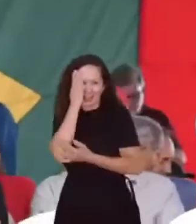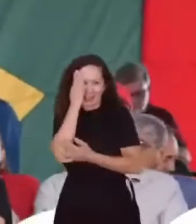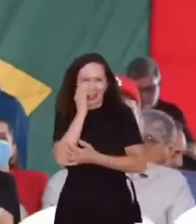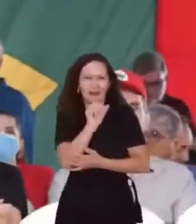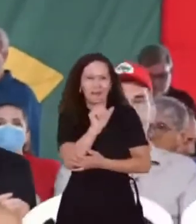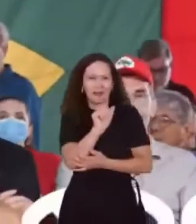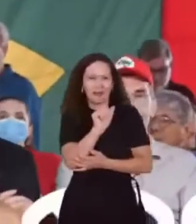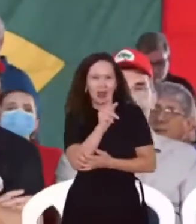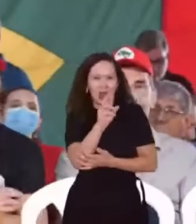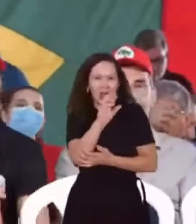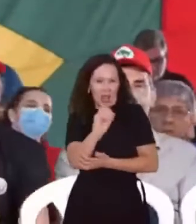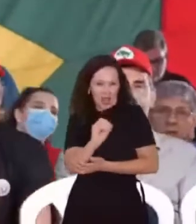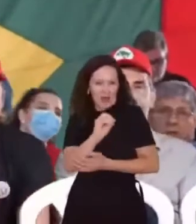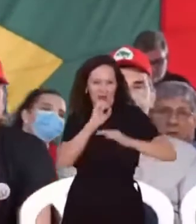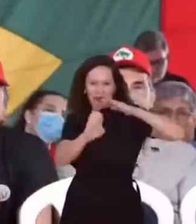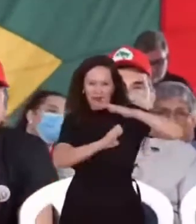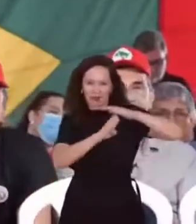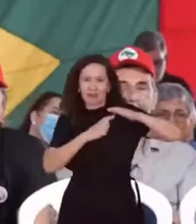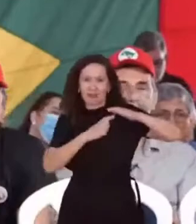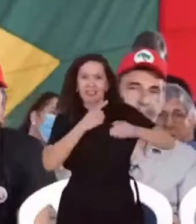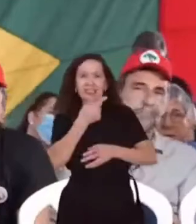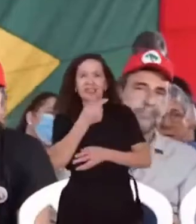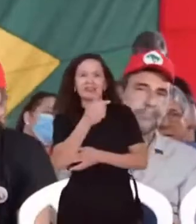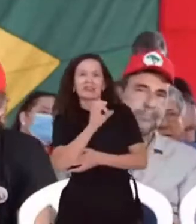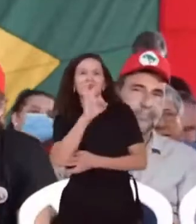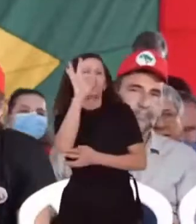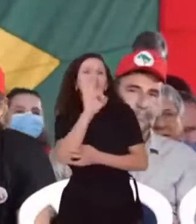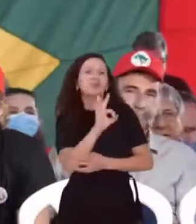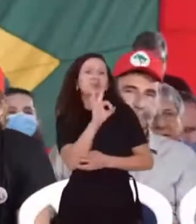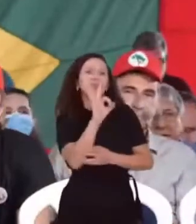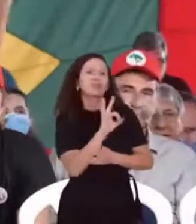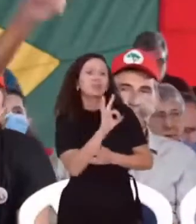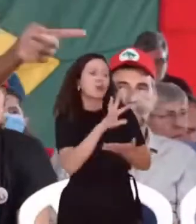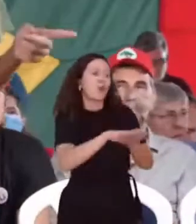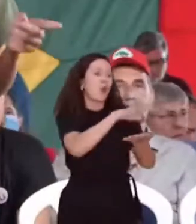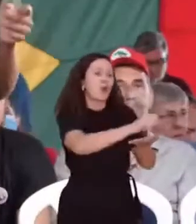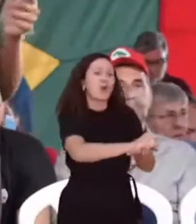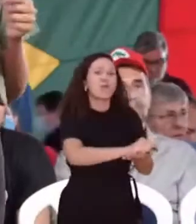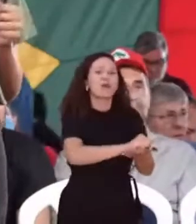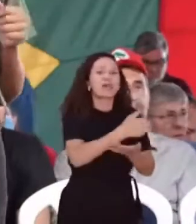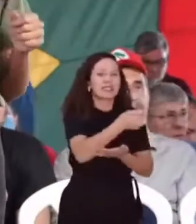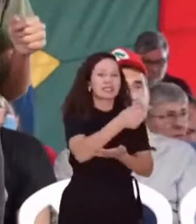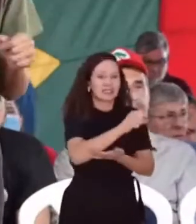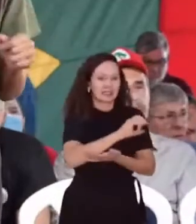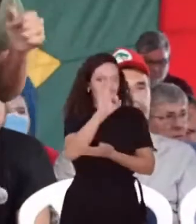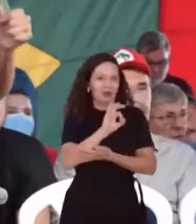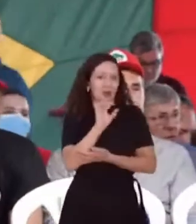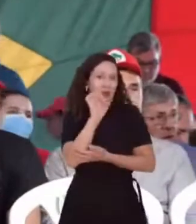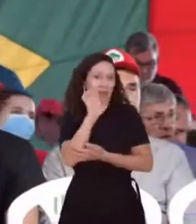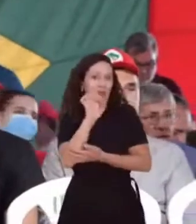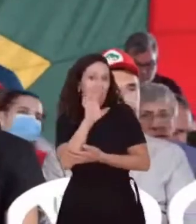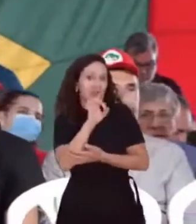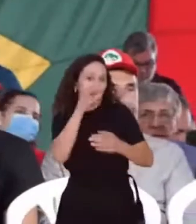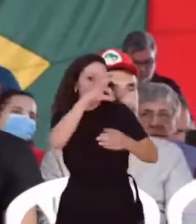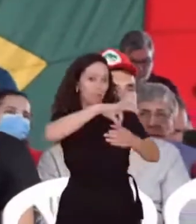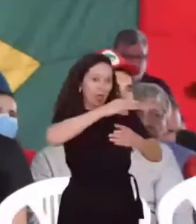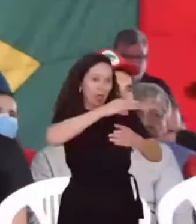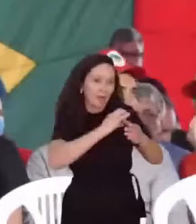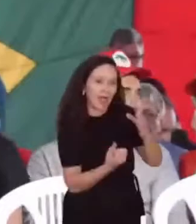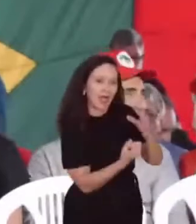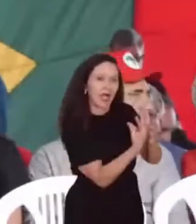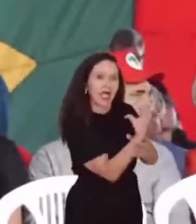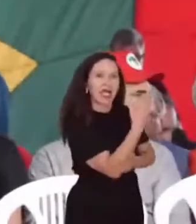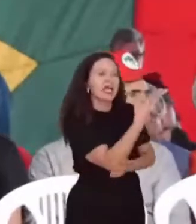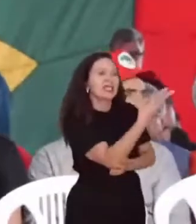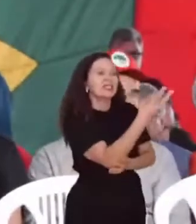das terras no Brasil. Eles ocupam 70% das terras, mas produzem somente 30% daquilo que a gente come.